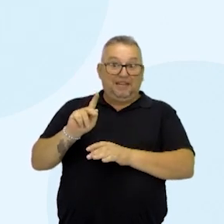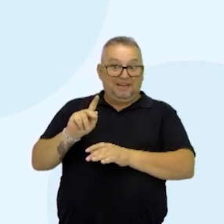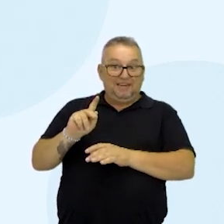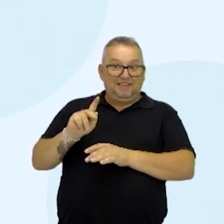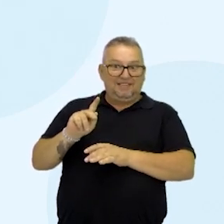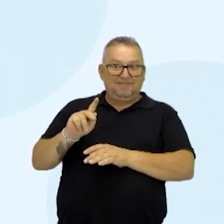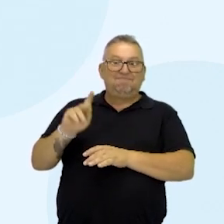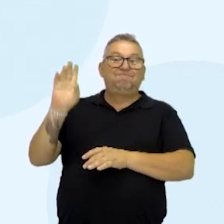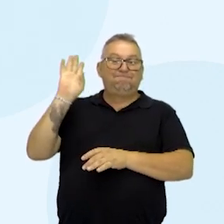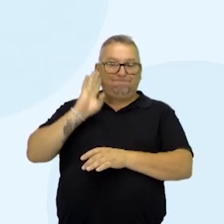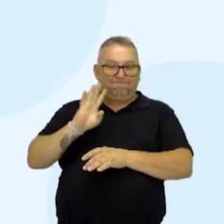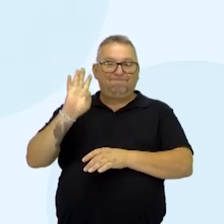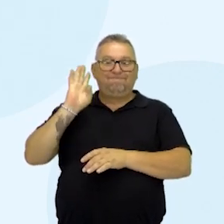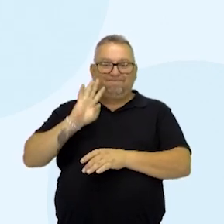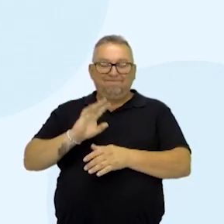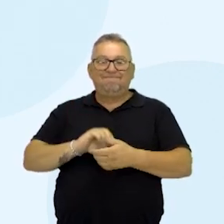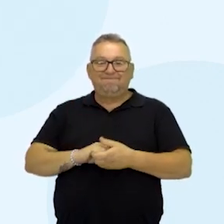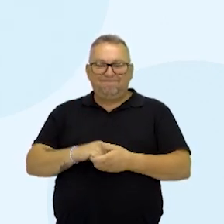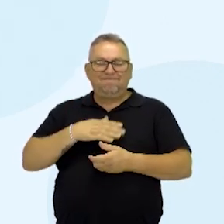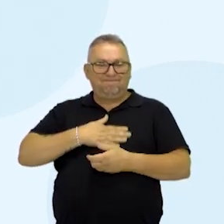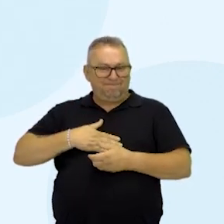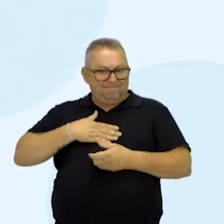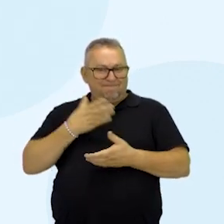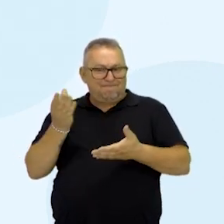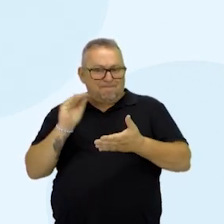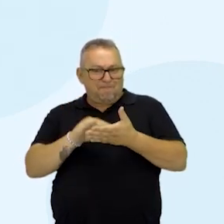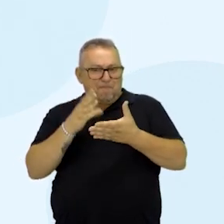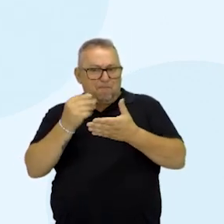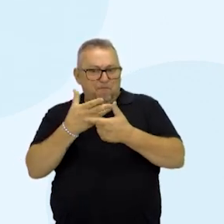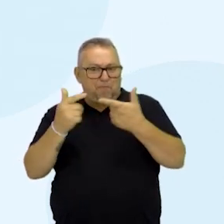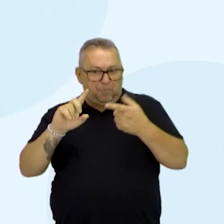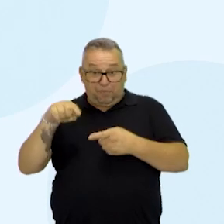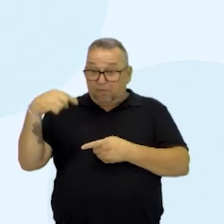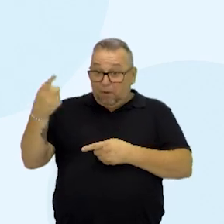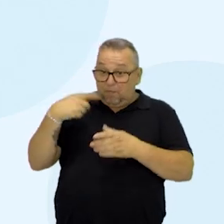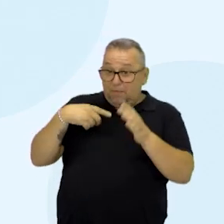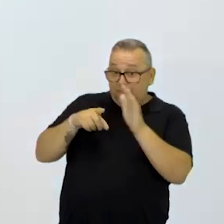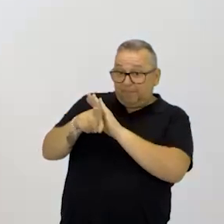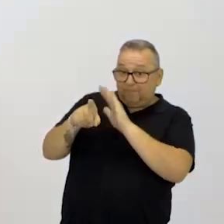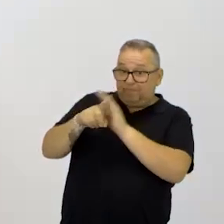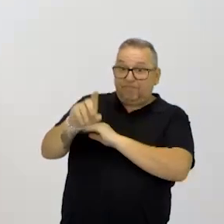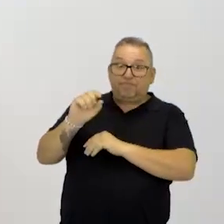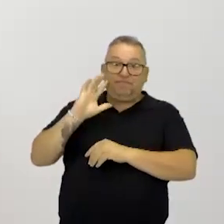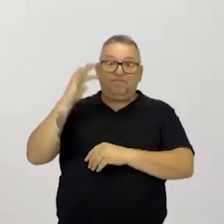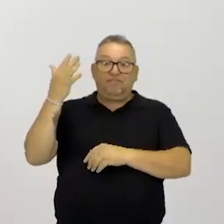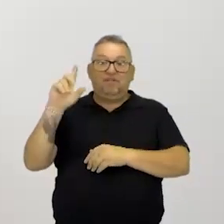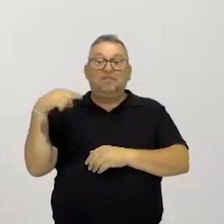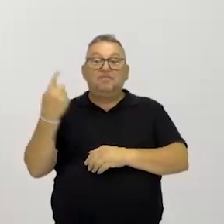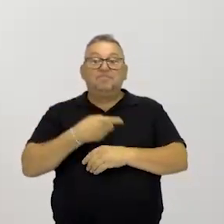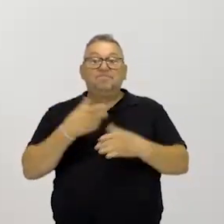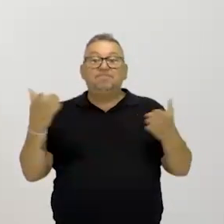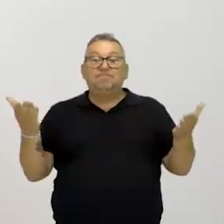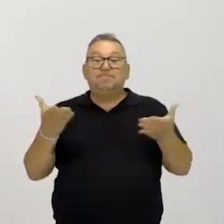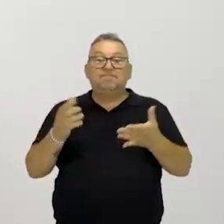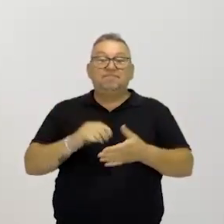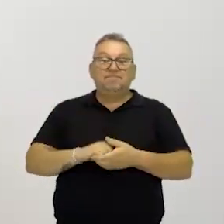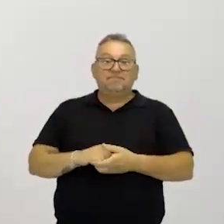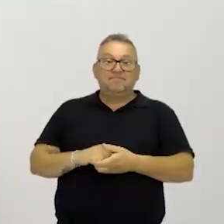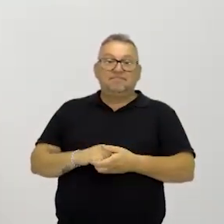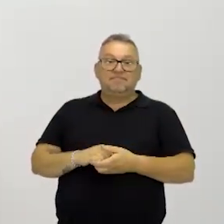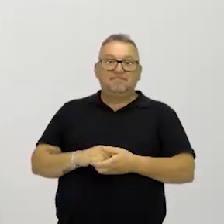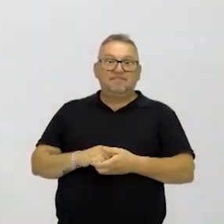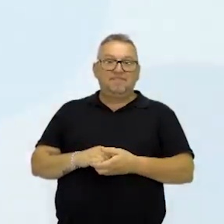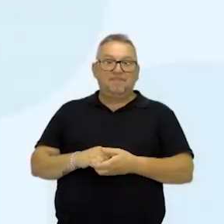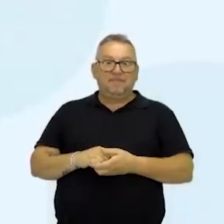Ótimo. Foi boa essa, né? Foi Deu pra muito recordar bastante coisa aí. Vamos pra próxima agora? Vamos. Ver o que vai aparecer pra gente agora. Partiu. Olha só. Eita,